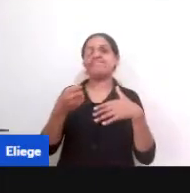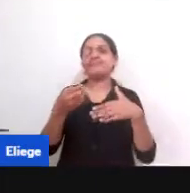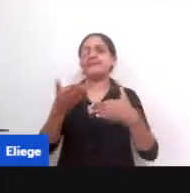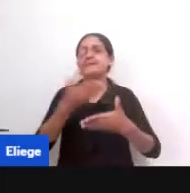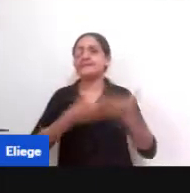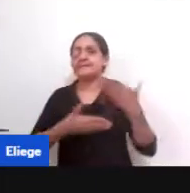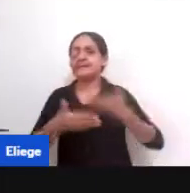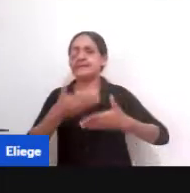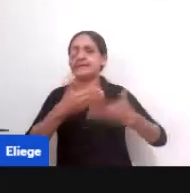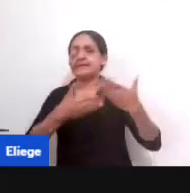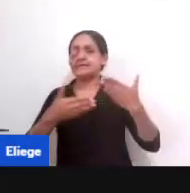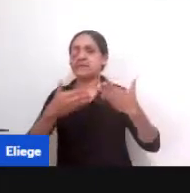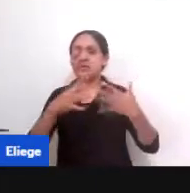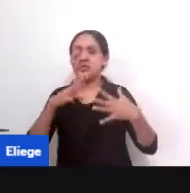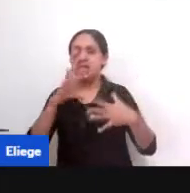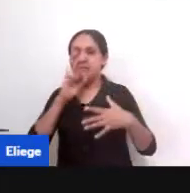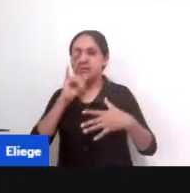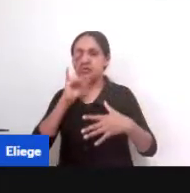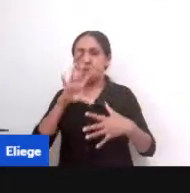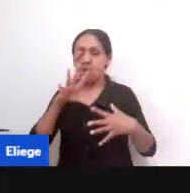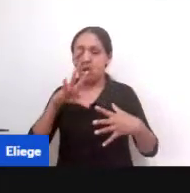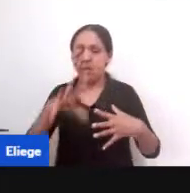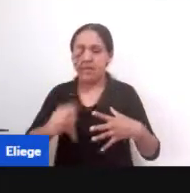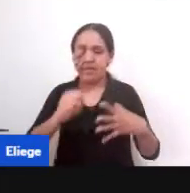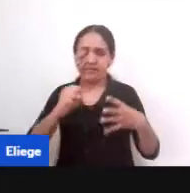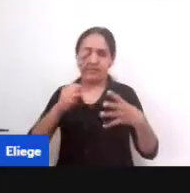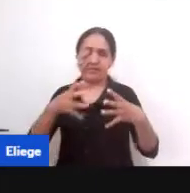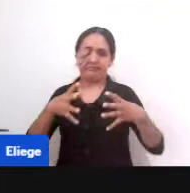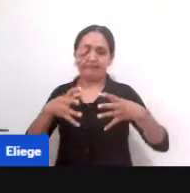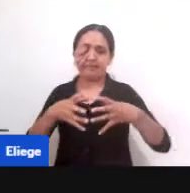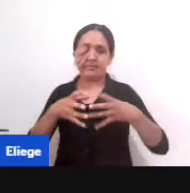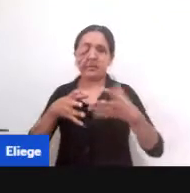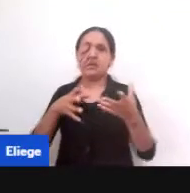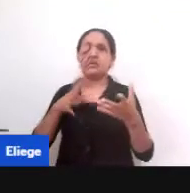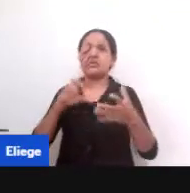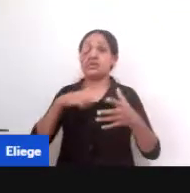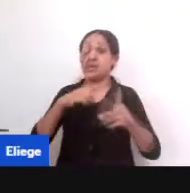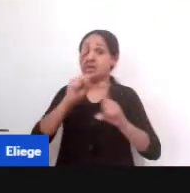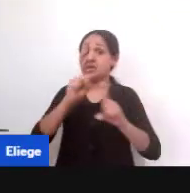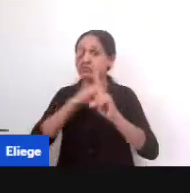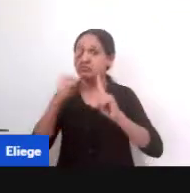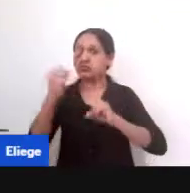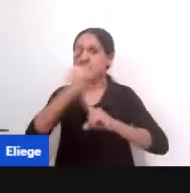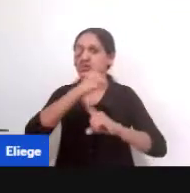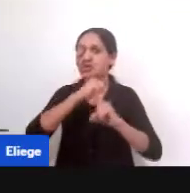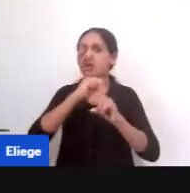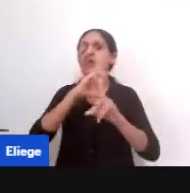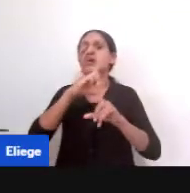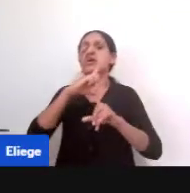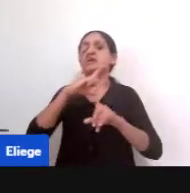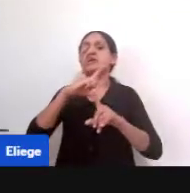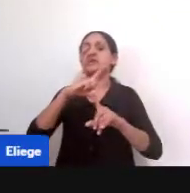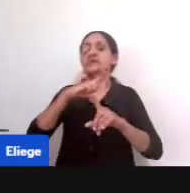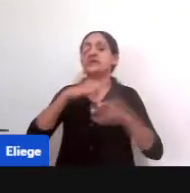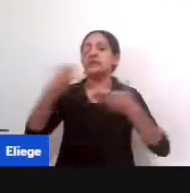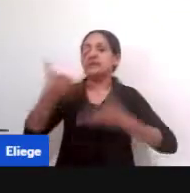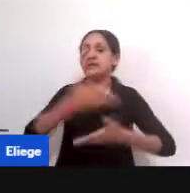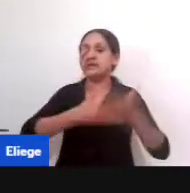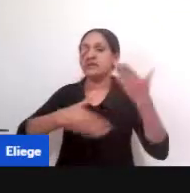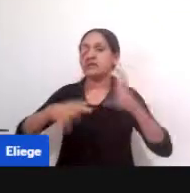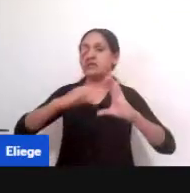o pegar, encostar, eu tenho a interação social, eu tenho a interação comunicativa, eu